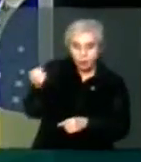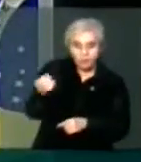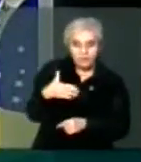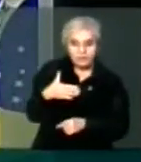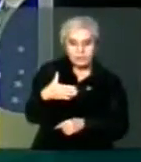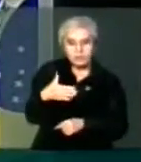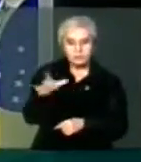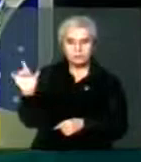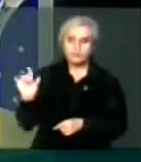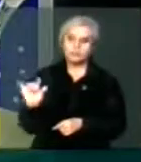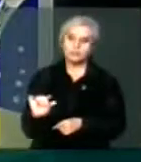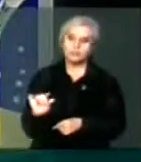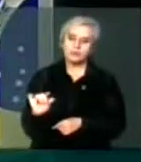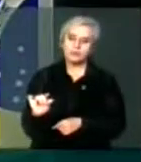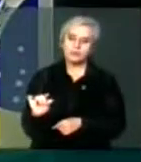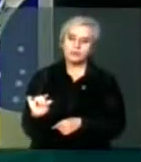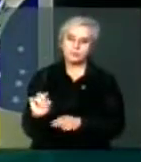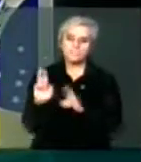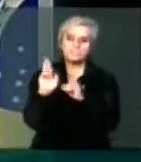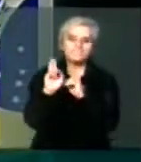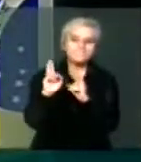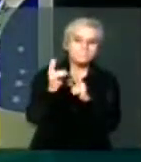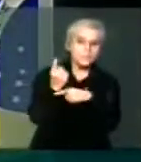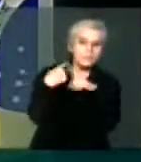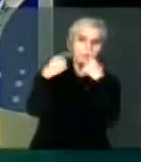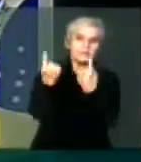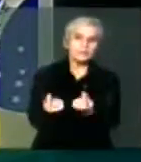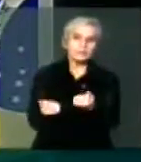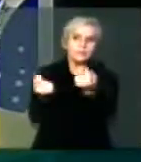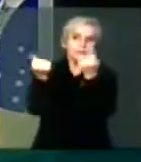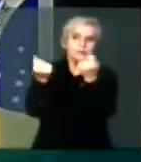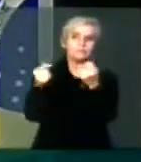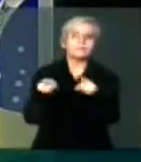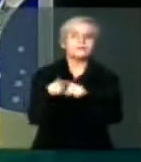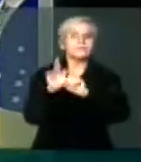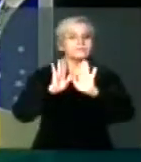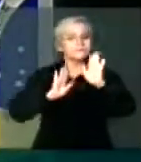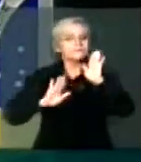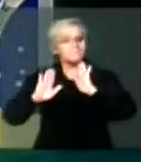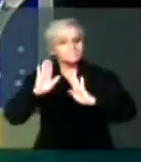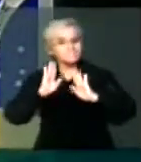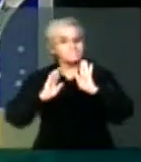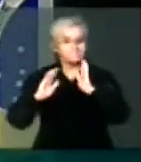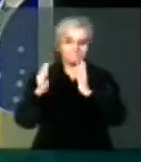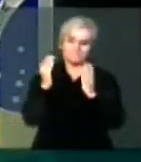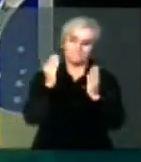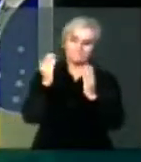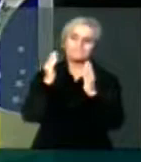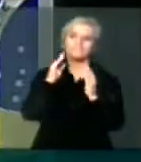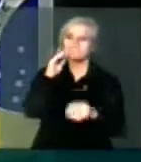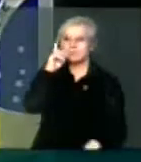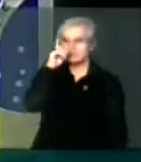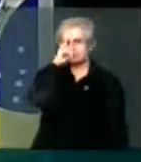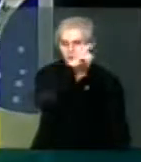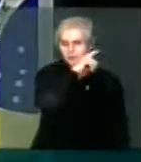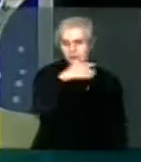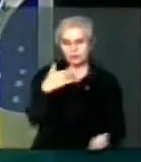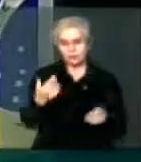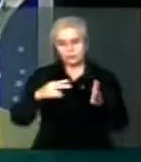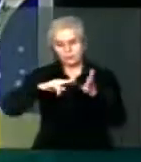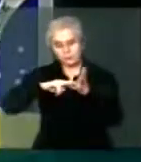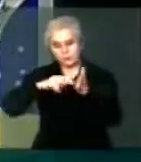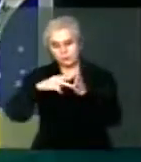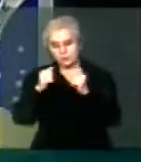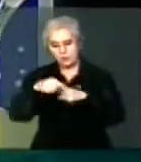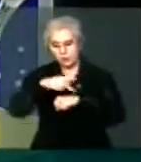ficam comprometidas as perspectivas de crescimento da economia brasileira no médio prazo e também no longo prazo. Em outras palavras,